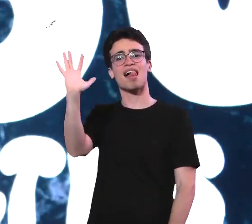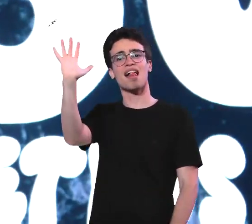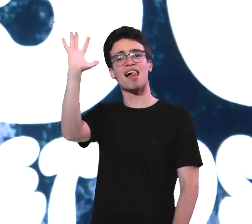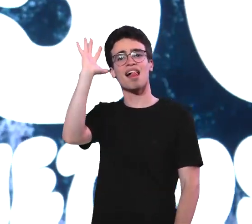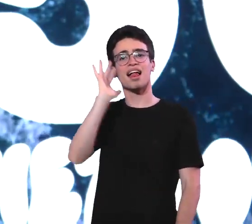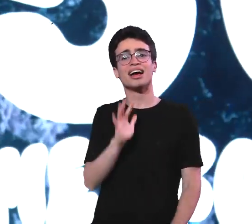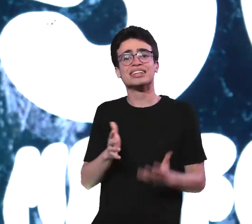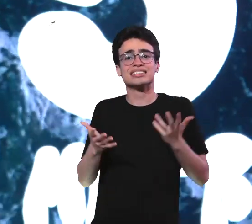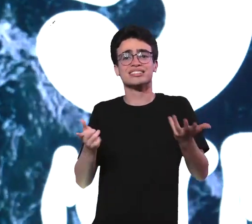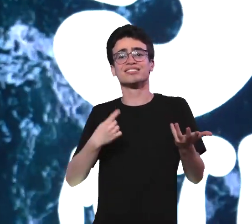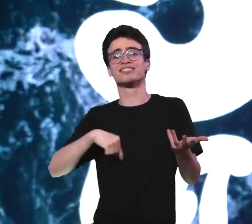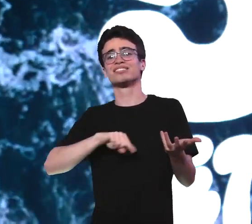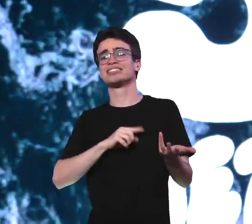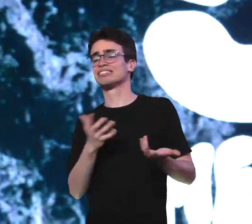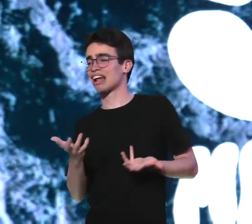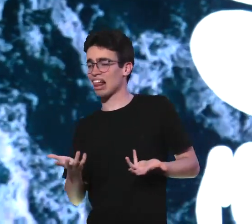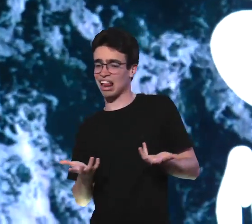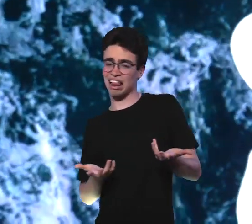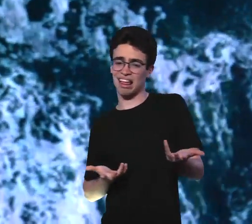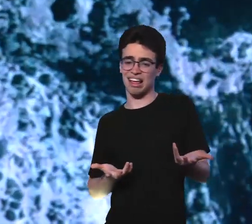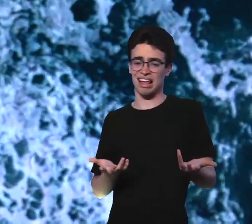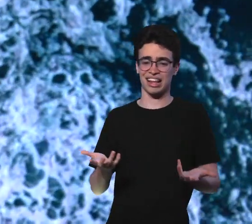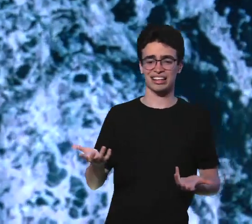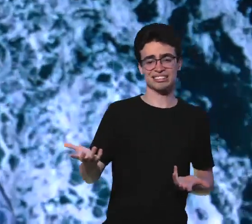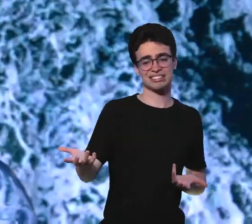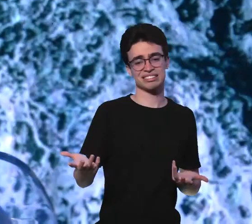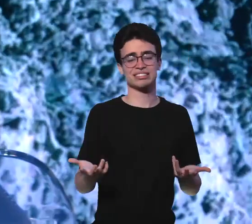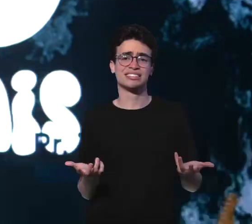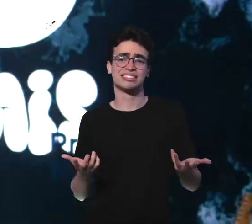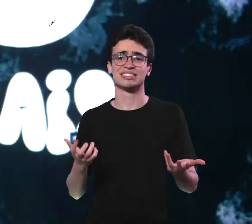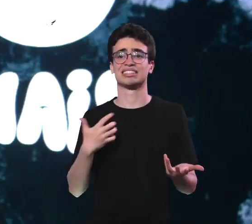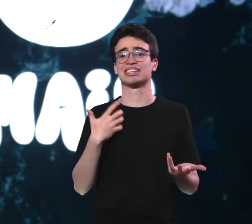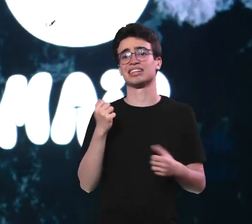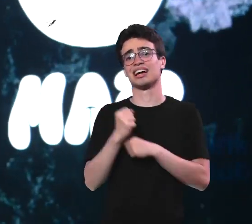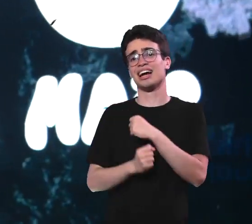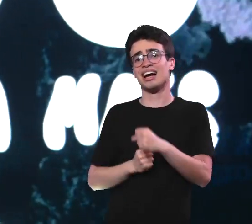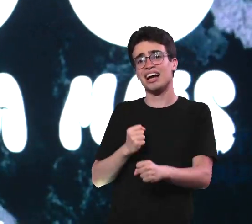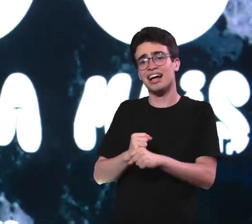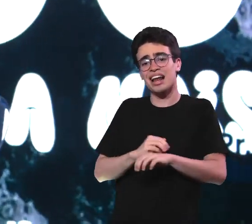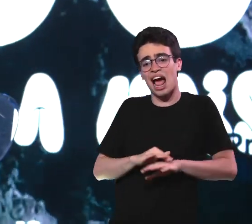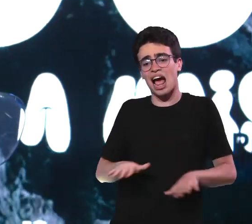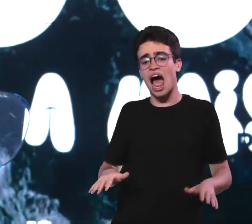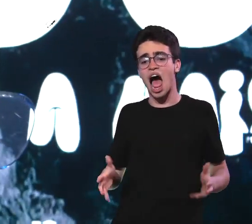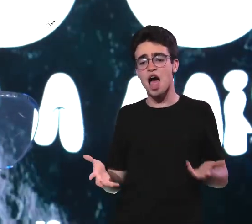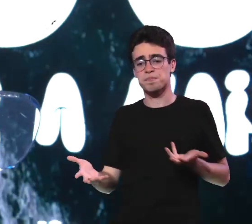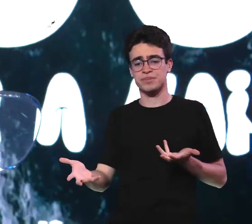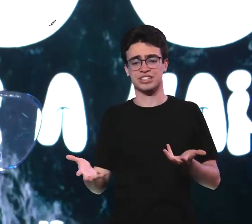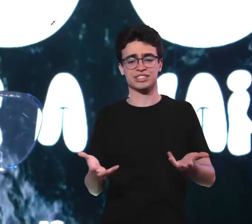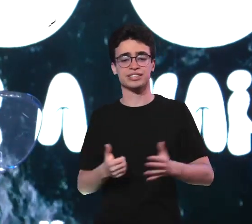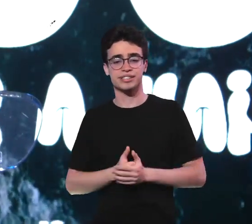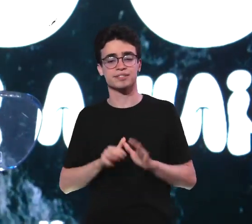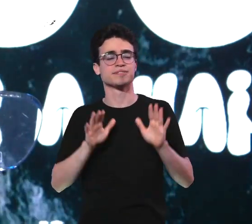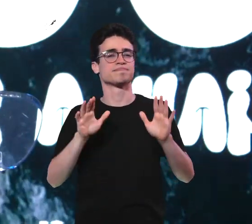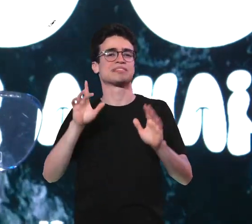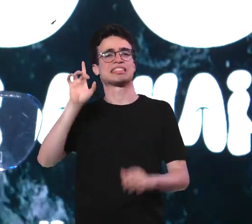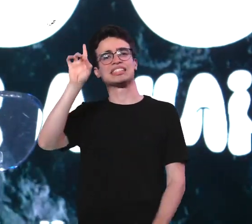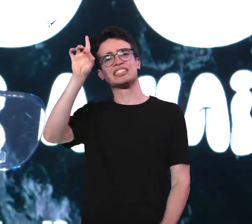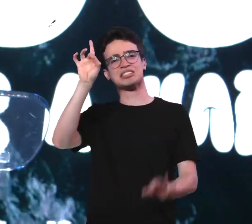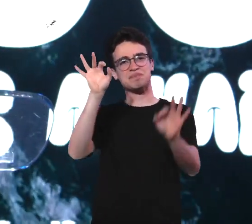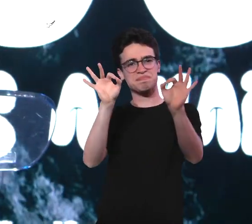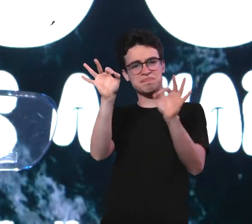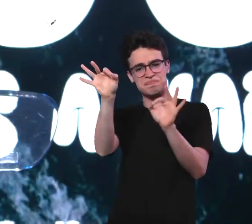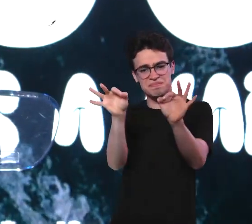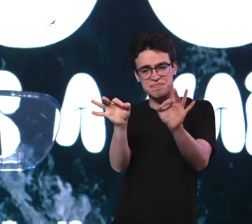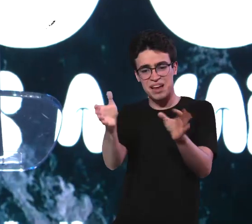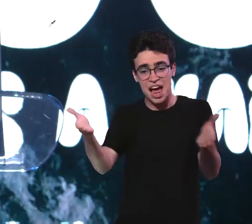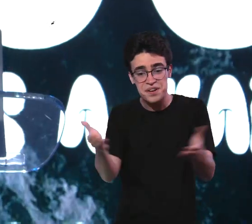está naquelas, né? Se enrolando para as coisas, só querendo que o ano acabe. Mas Deus tem coisas ainda nesse